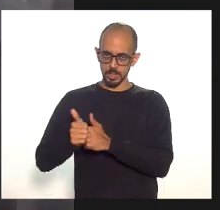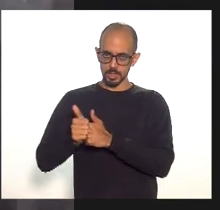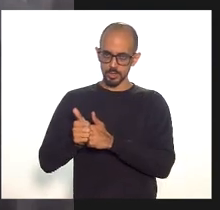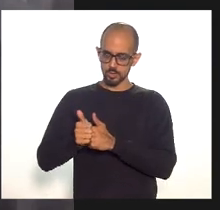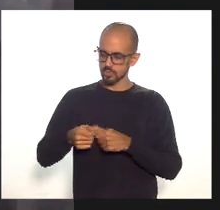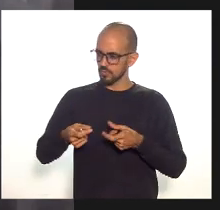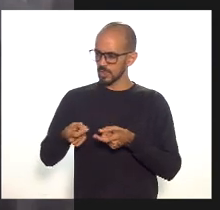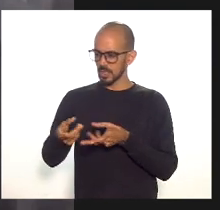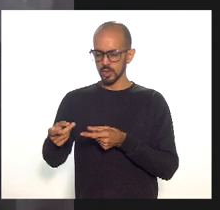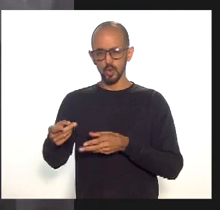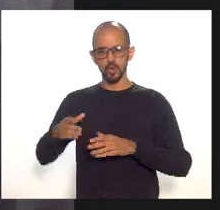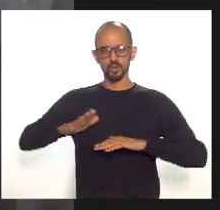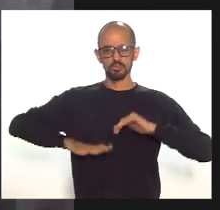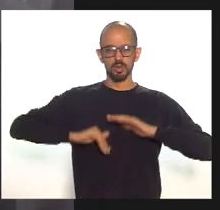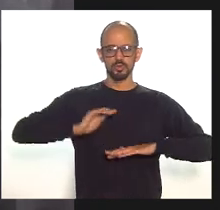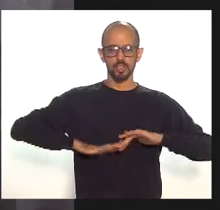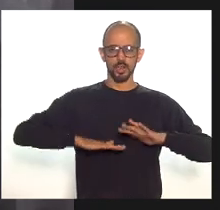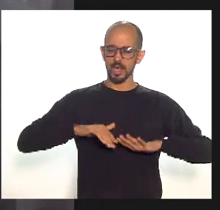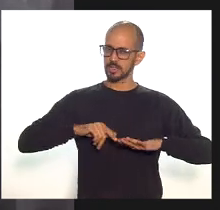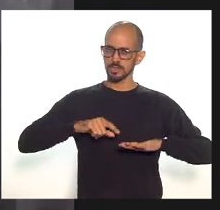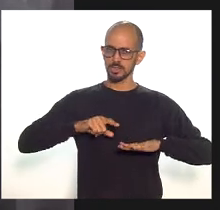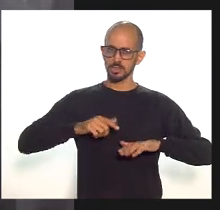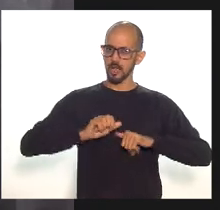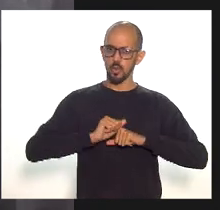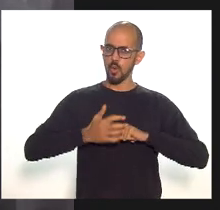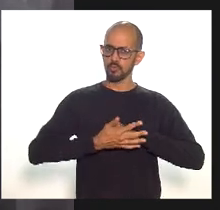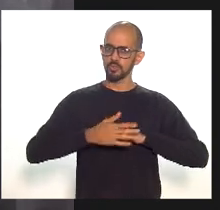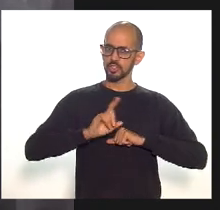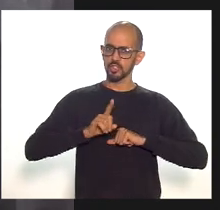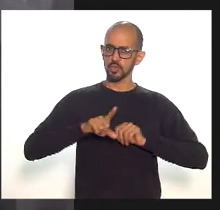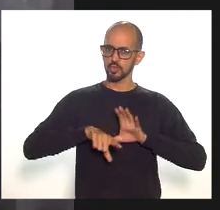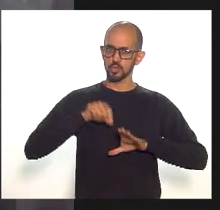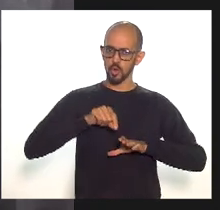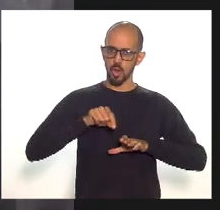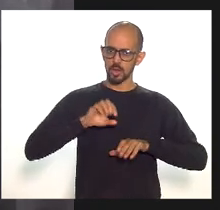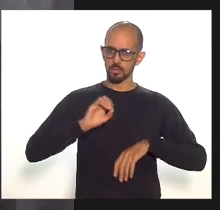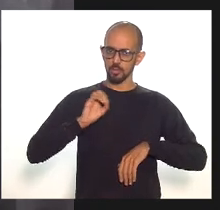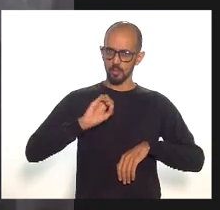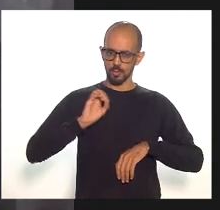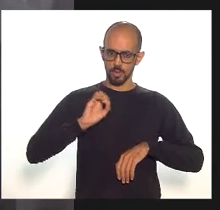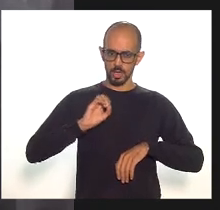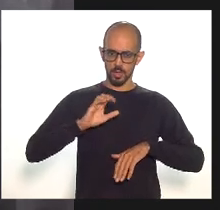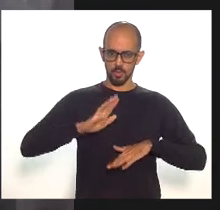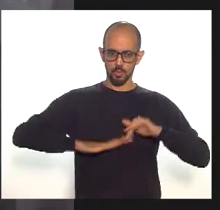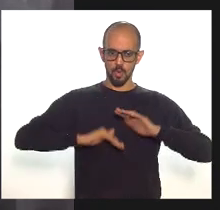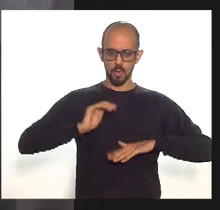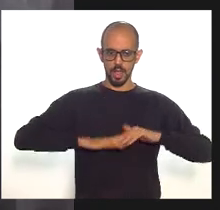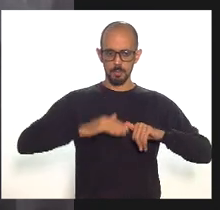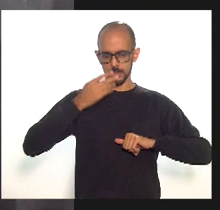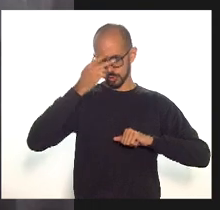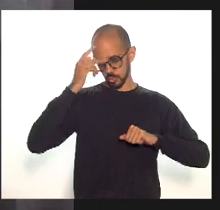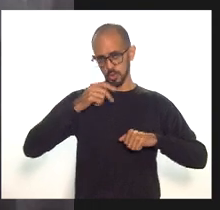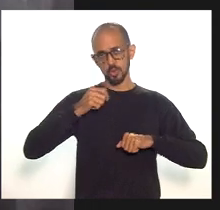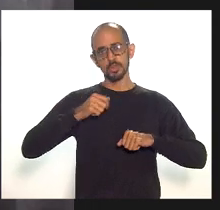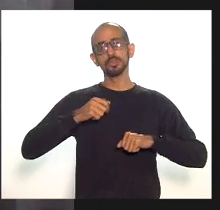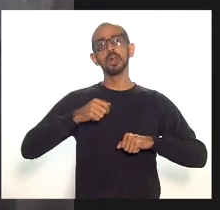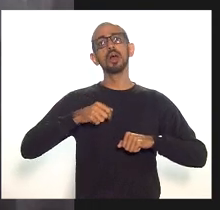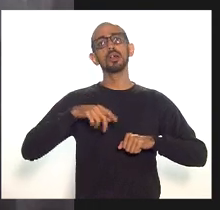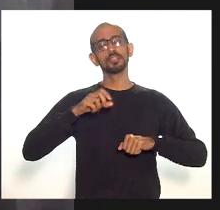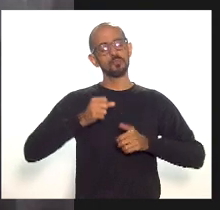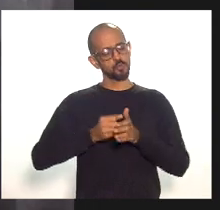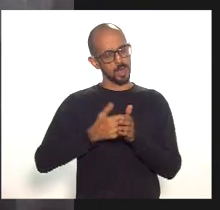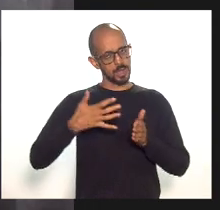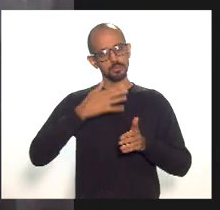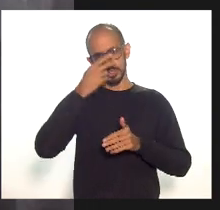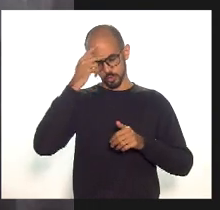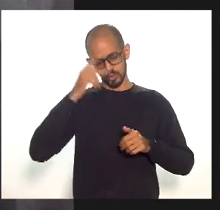comerciantes, profissionais, e a Covid não escolhe. Não escolhe ninguém. Todo mundo está perdendo seus entes queridos. Nós